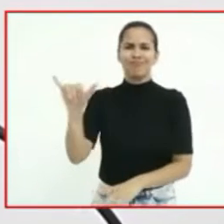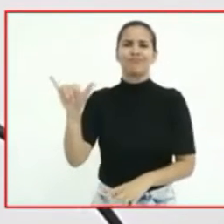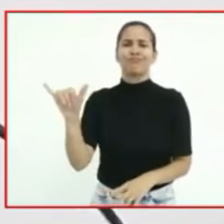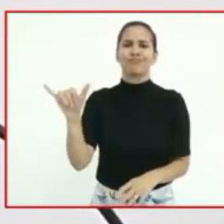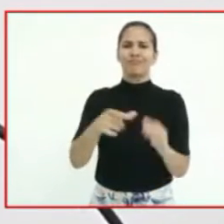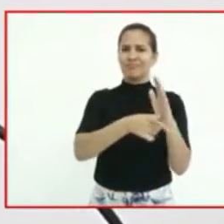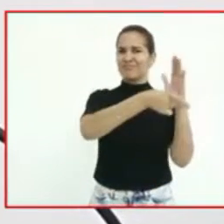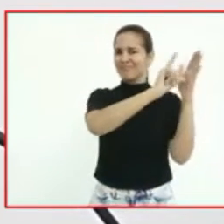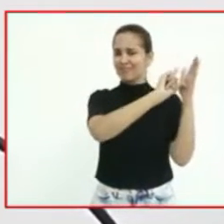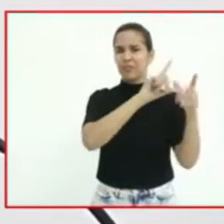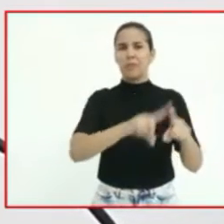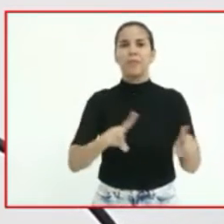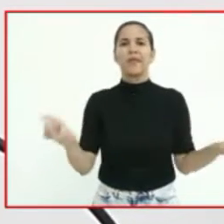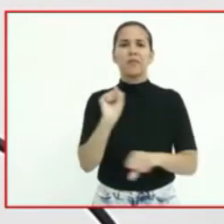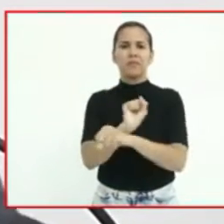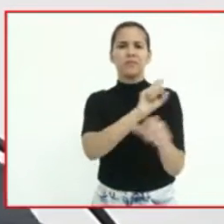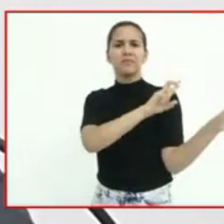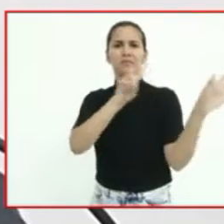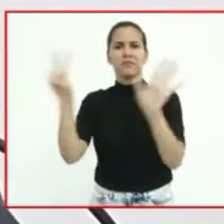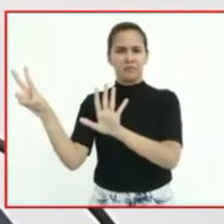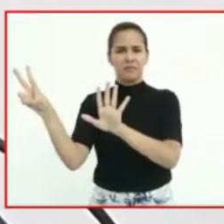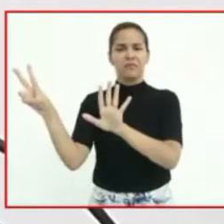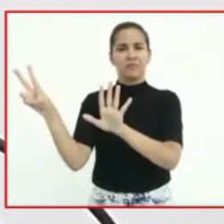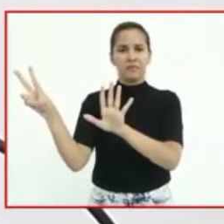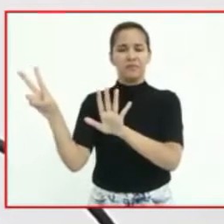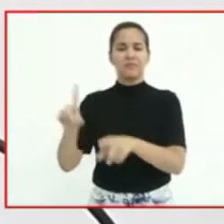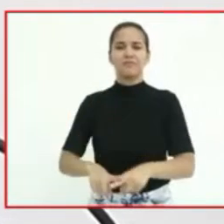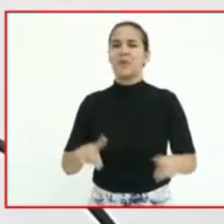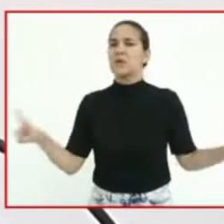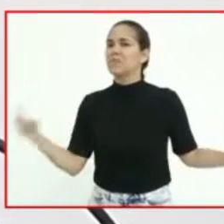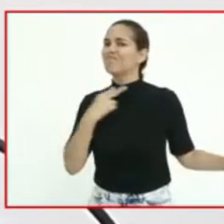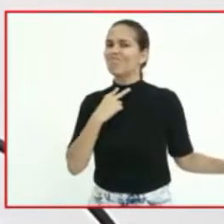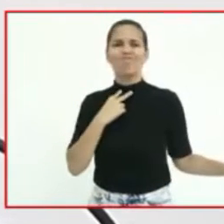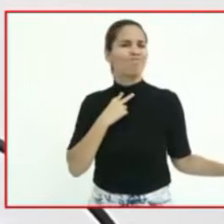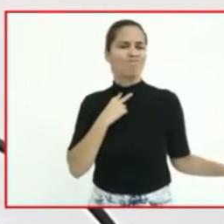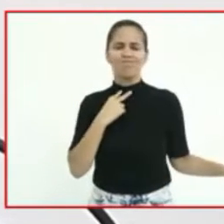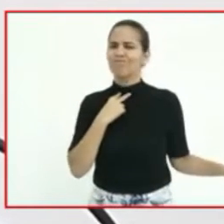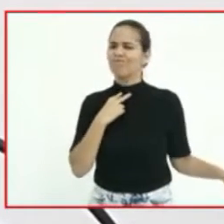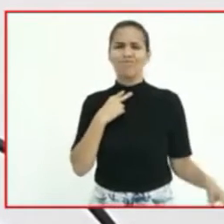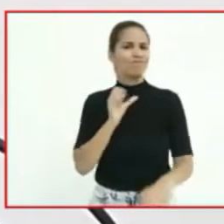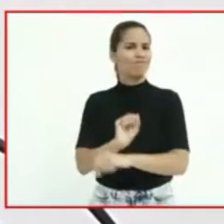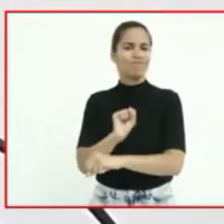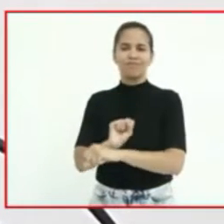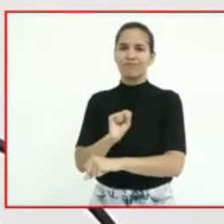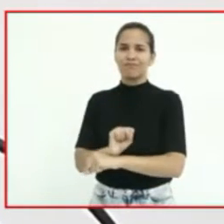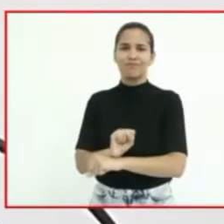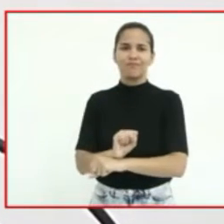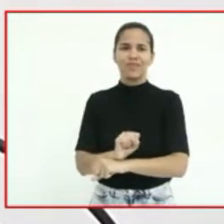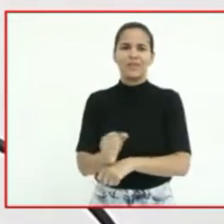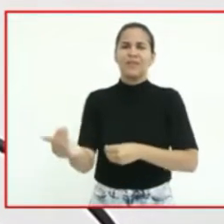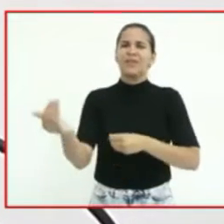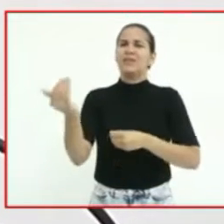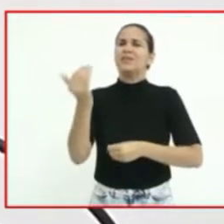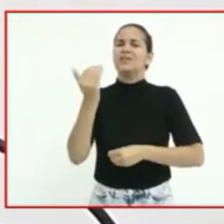porque eu ia esperar mais uma semana. Mas não tem como esperar mais. Não adianta você ficar